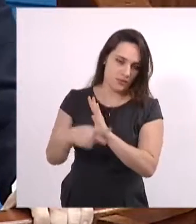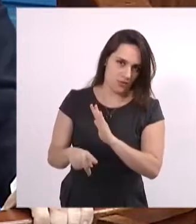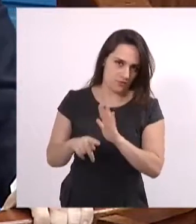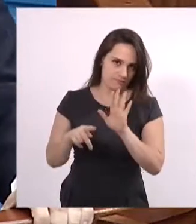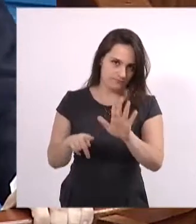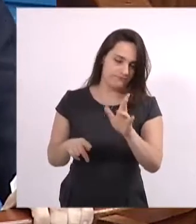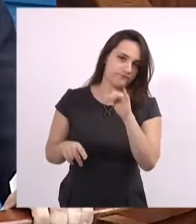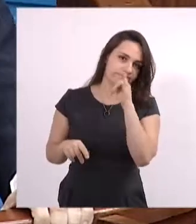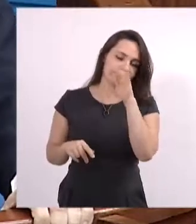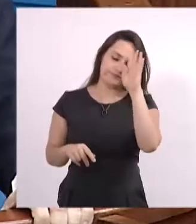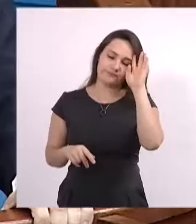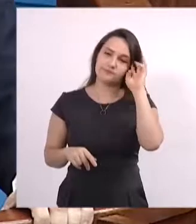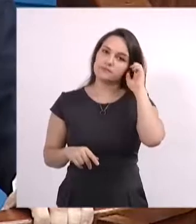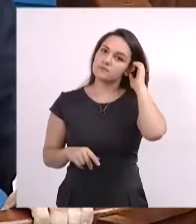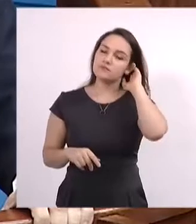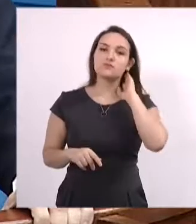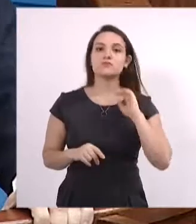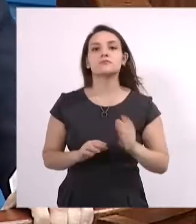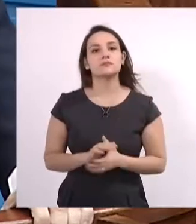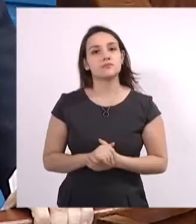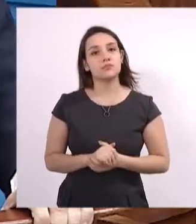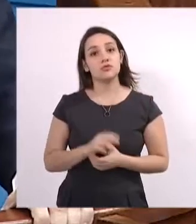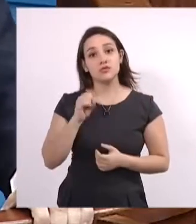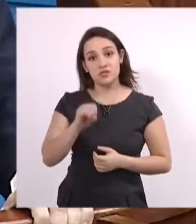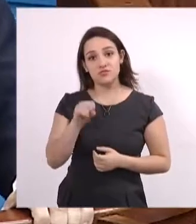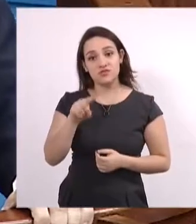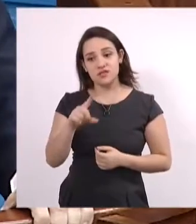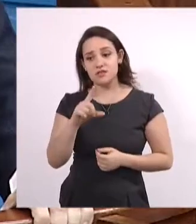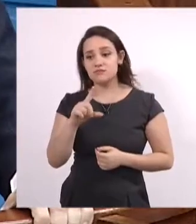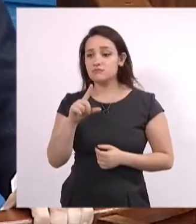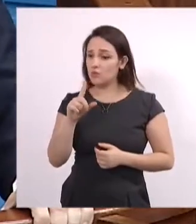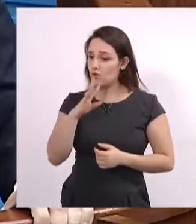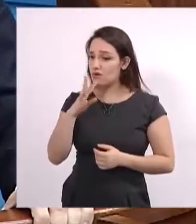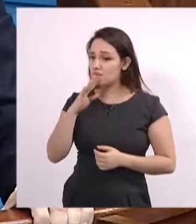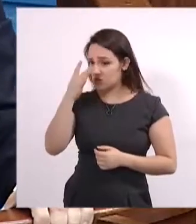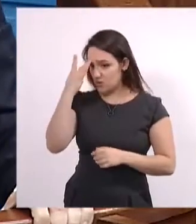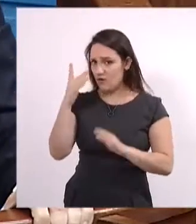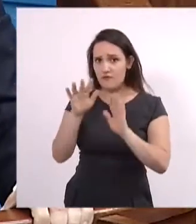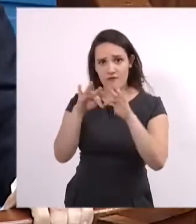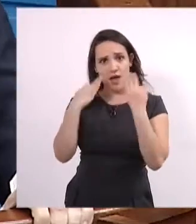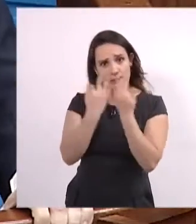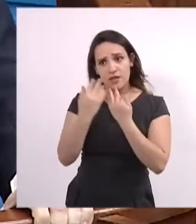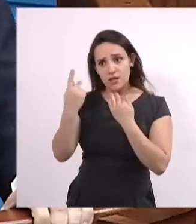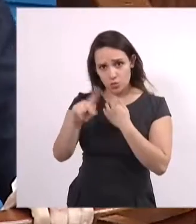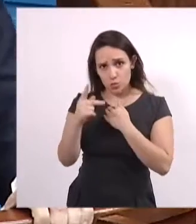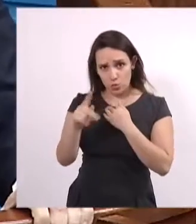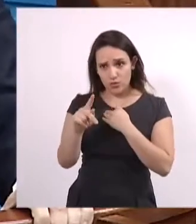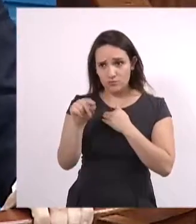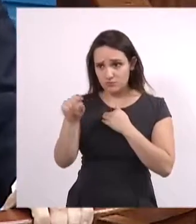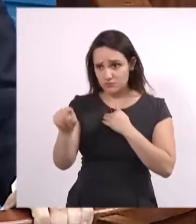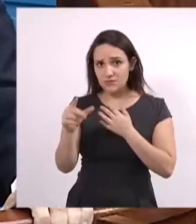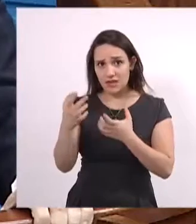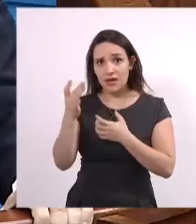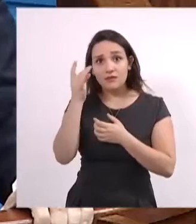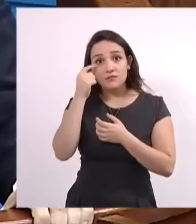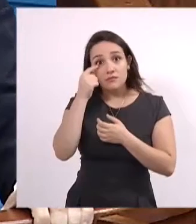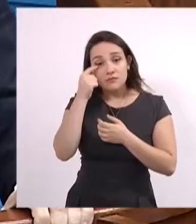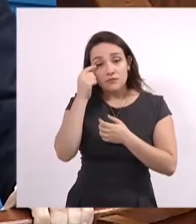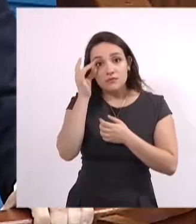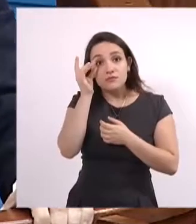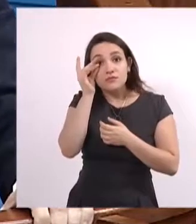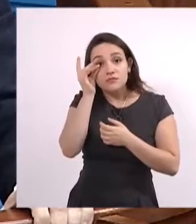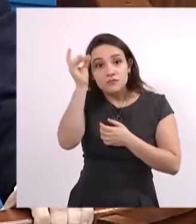existe um parente que está apto a doar córnea, por exemplo, que é um